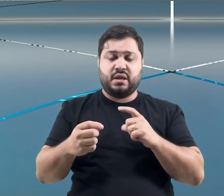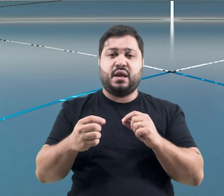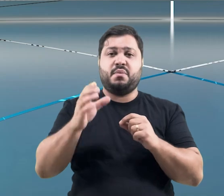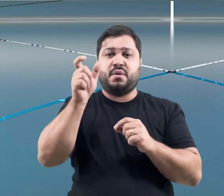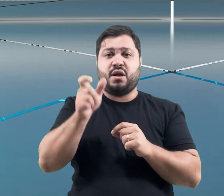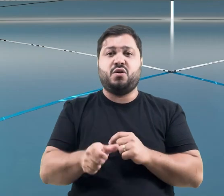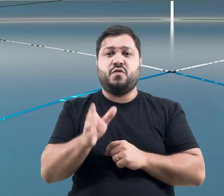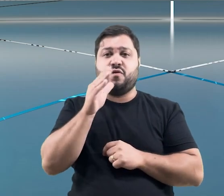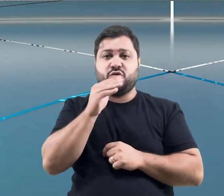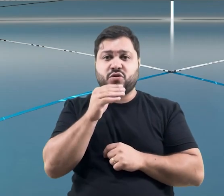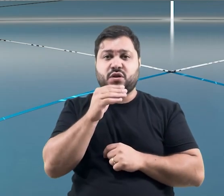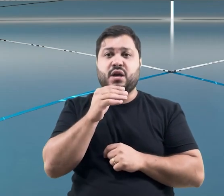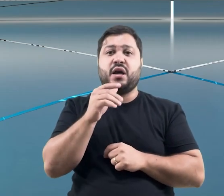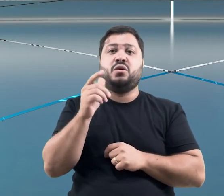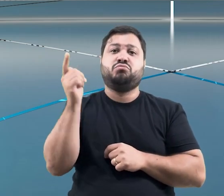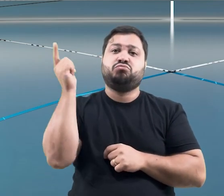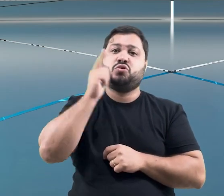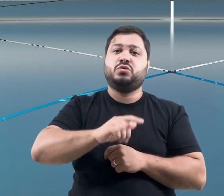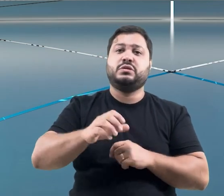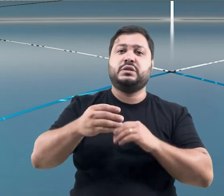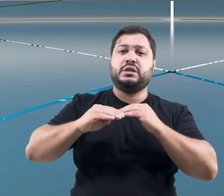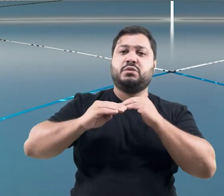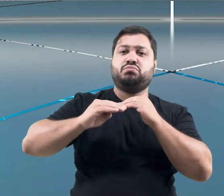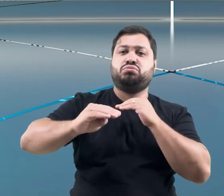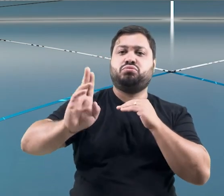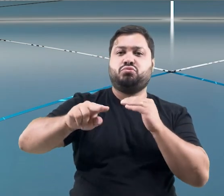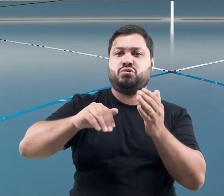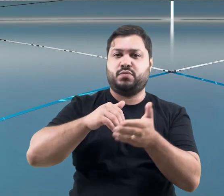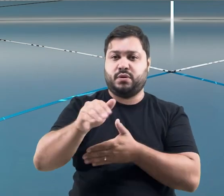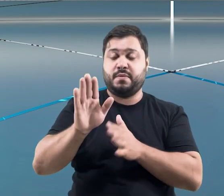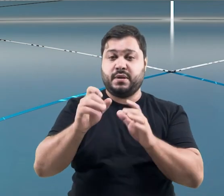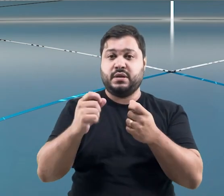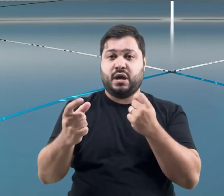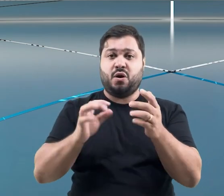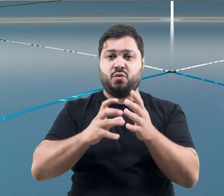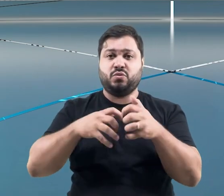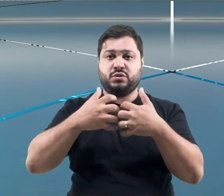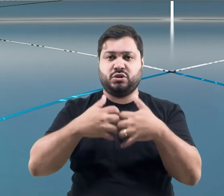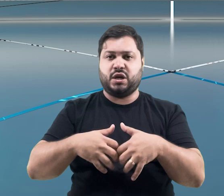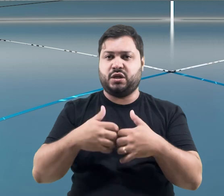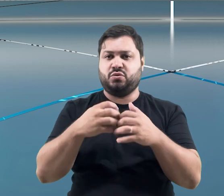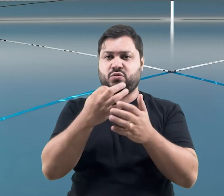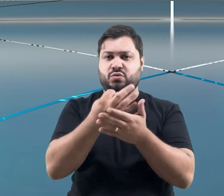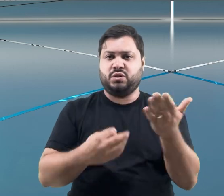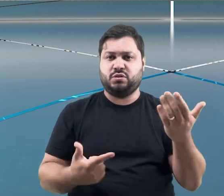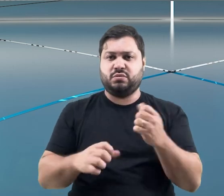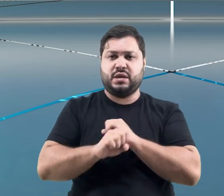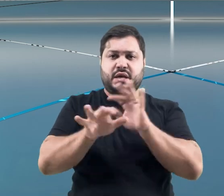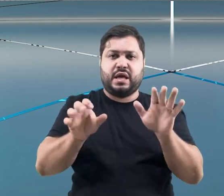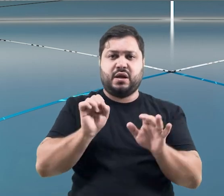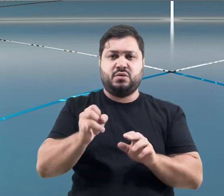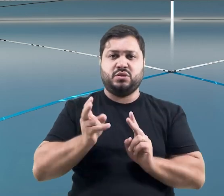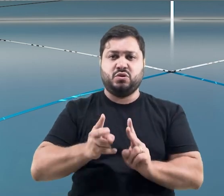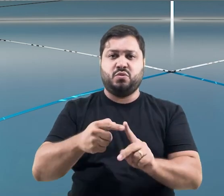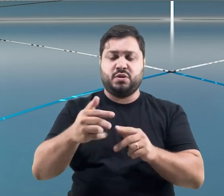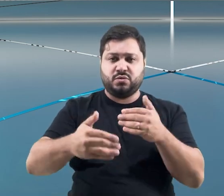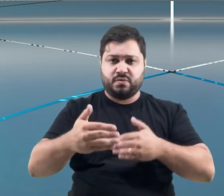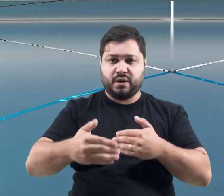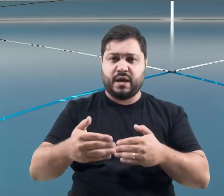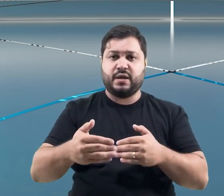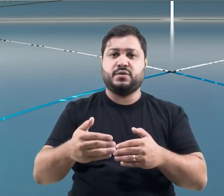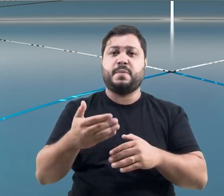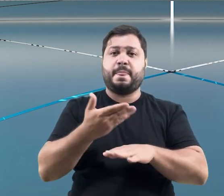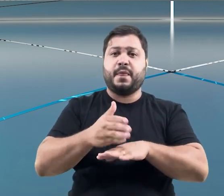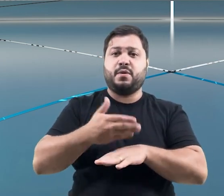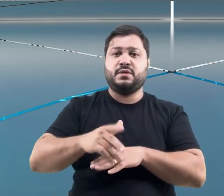ser considerado para que um servidor adquira a estabilidade. Mas, para alguns sindicatos, o texto não deixa claro se o